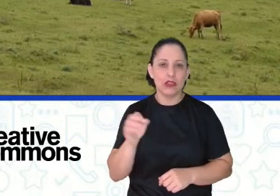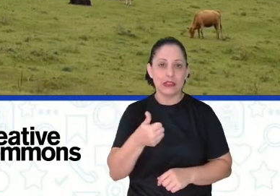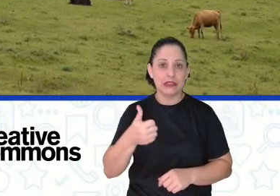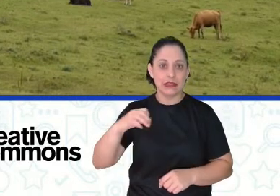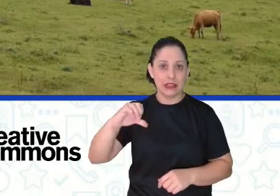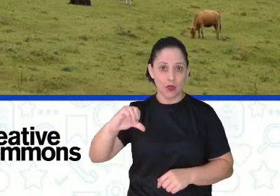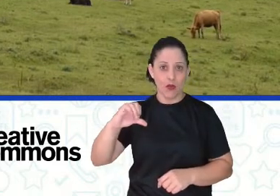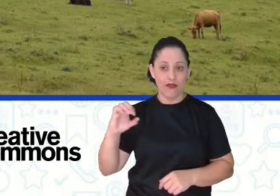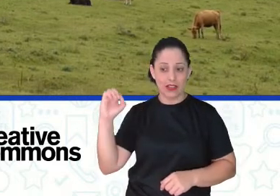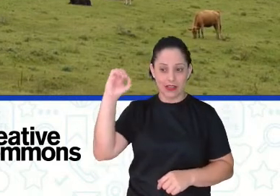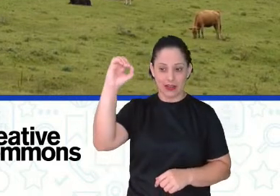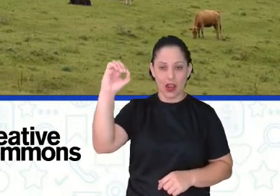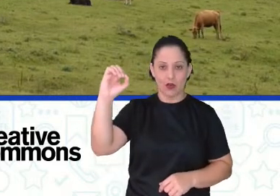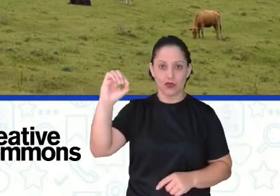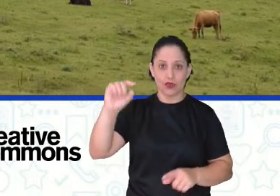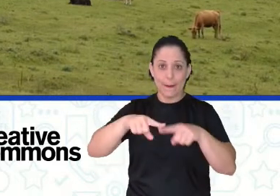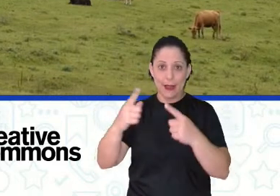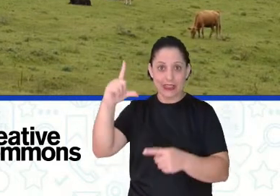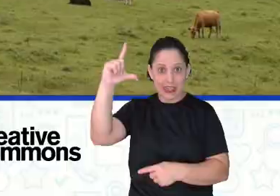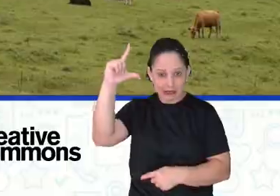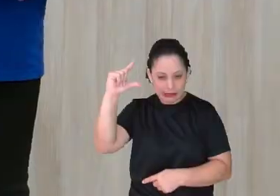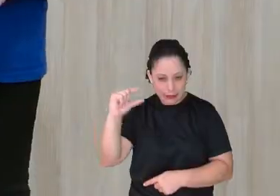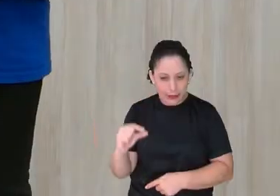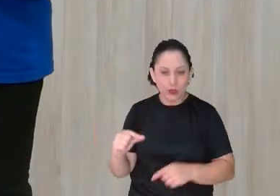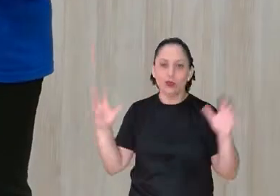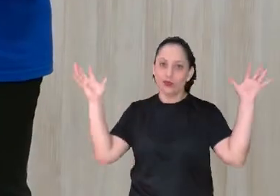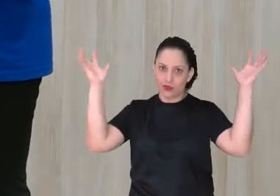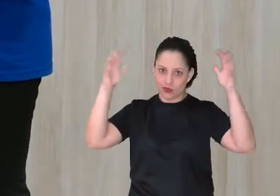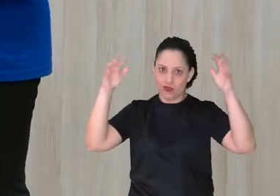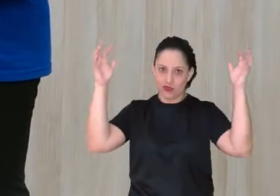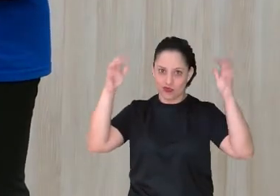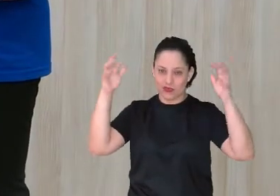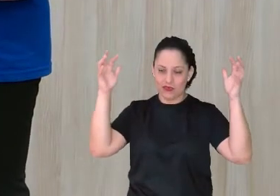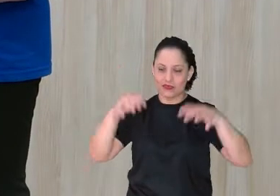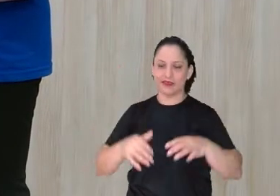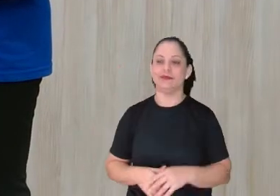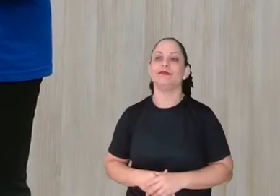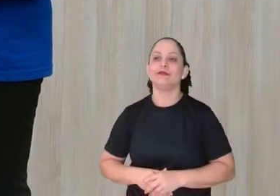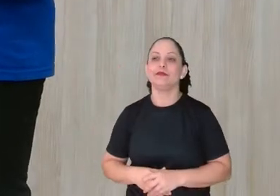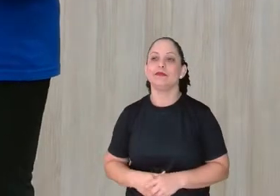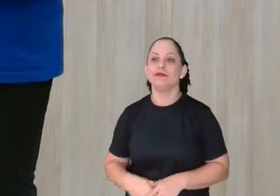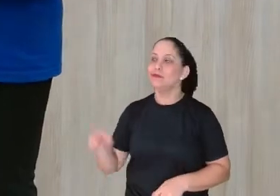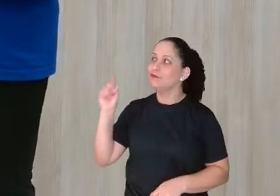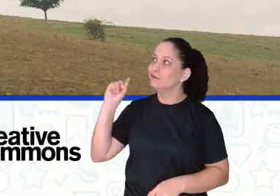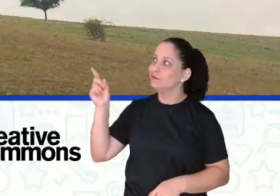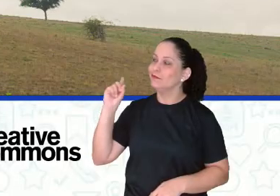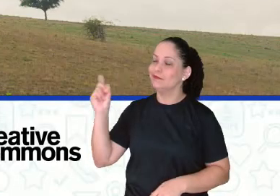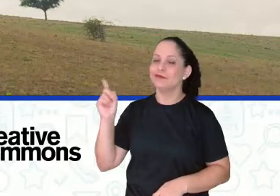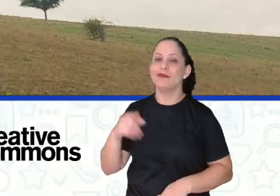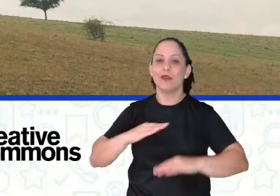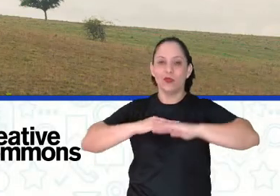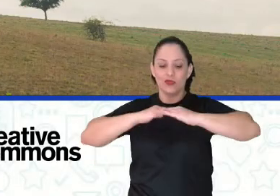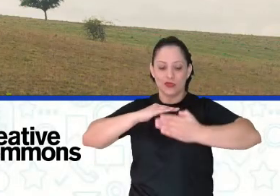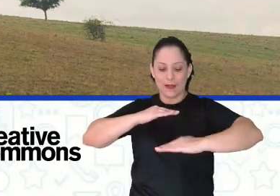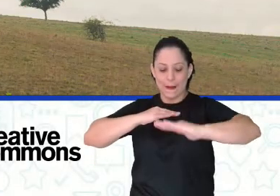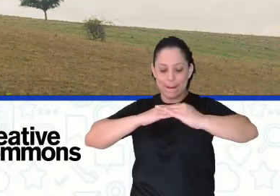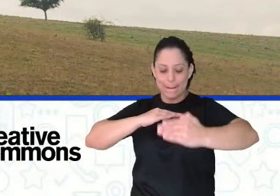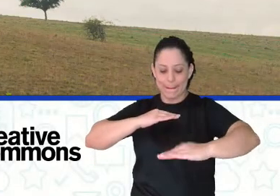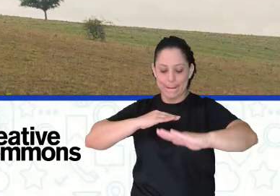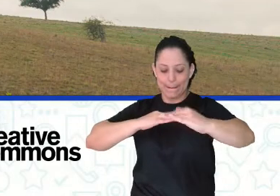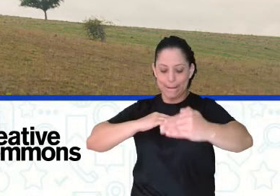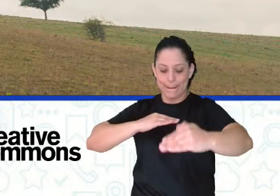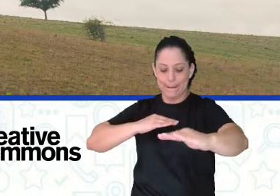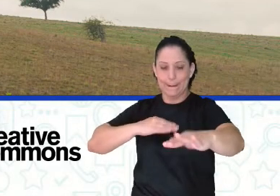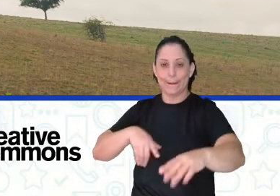isso baixa muito na questão aí do inverno. Então, aí na questão dos pampas, eu estou trazendo algumas